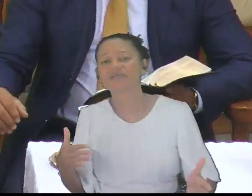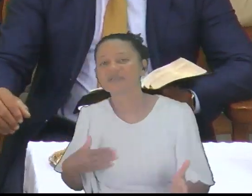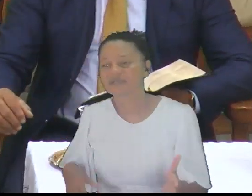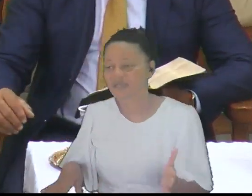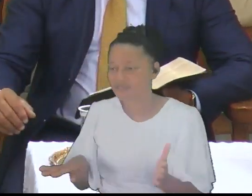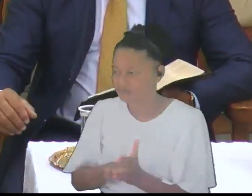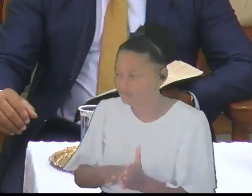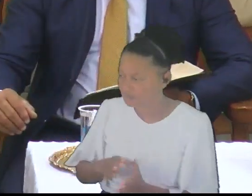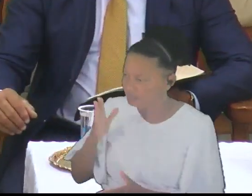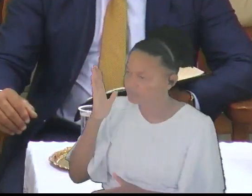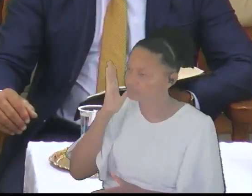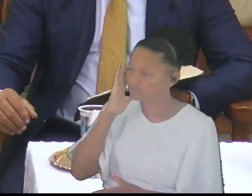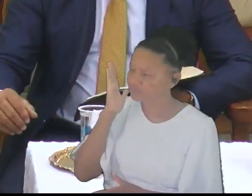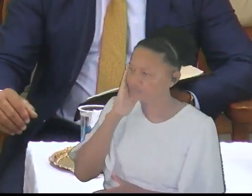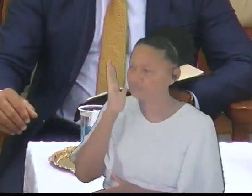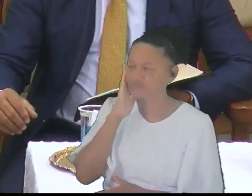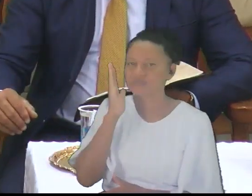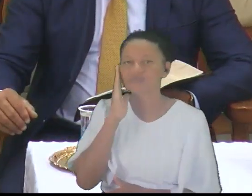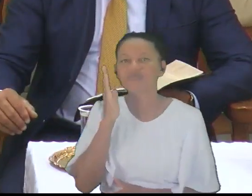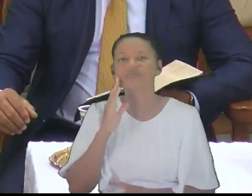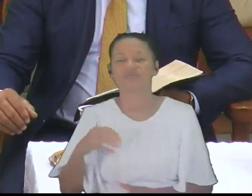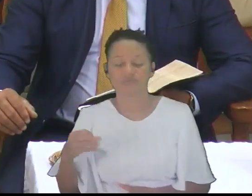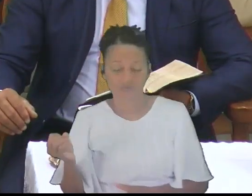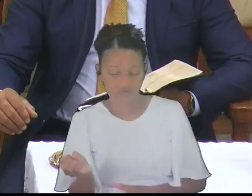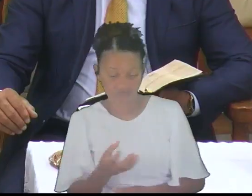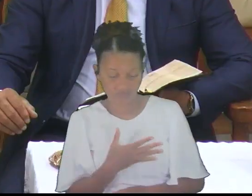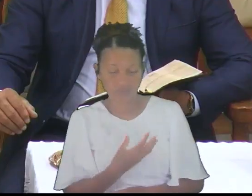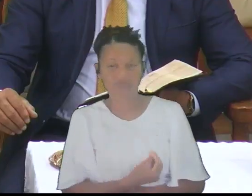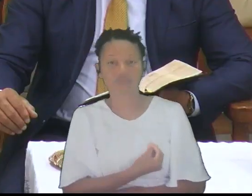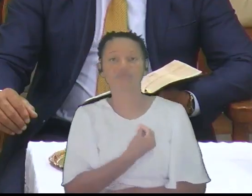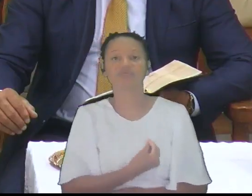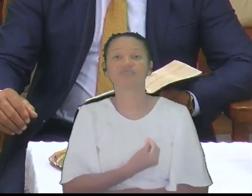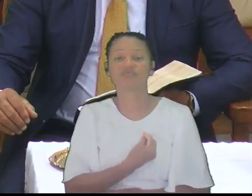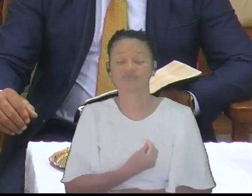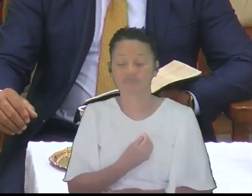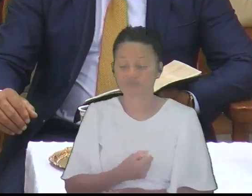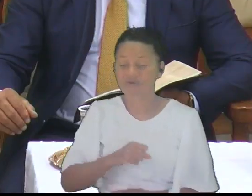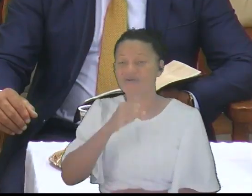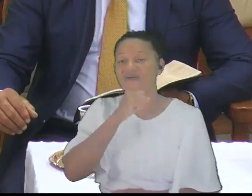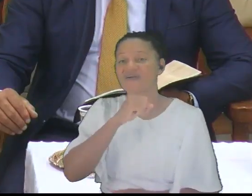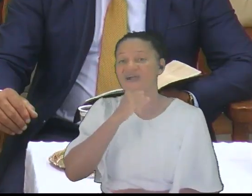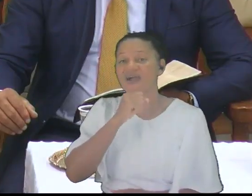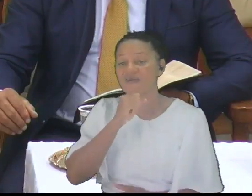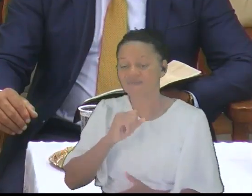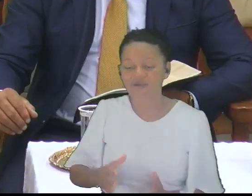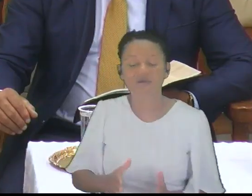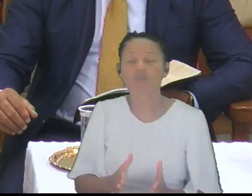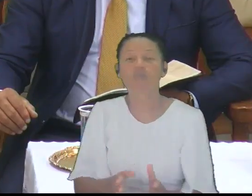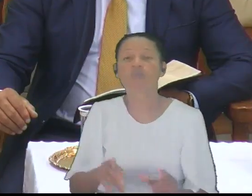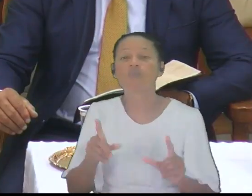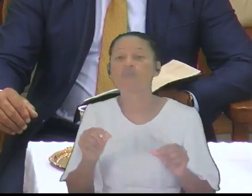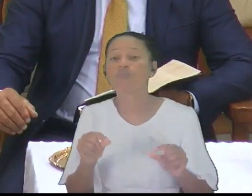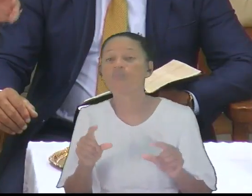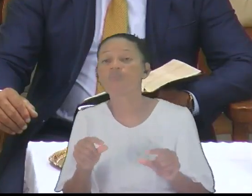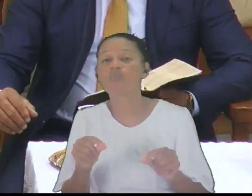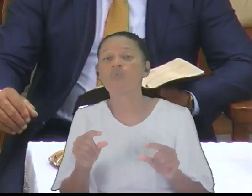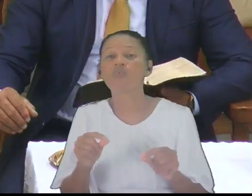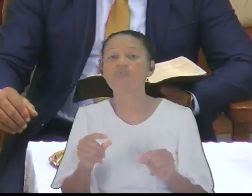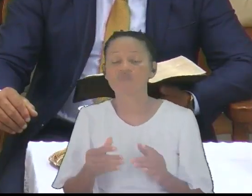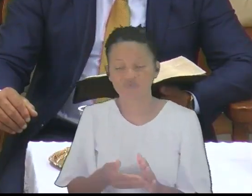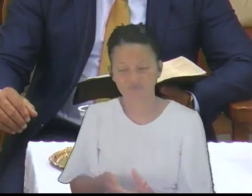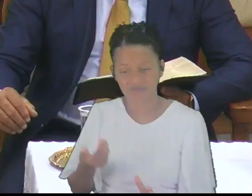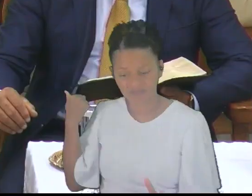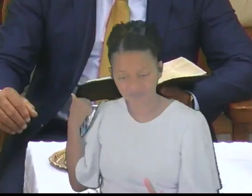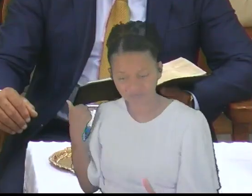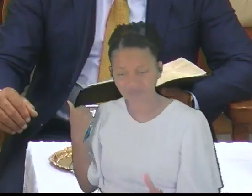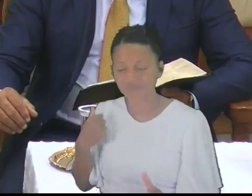e entendi, glória a Deus, que novo, porque o velho foi o quê? O velho caminho foi o quê, irmão? Foi retirado,